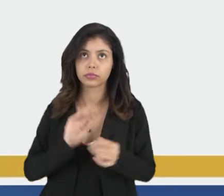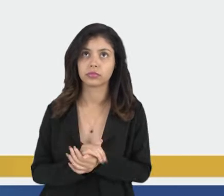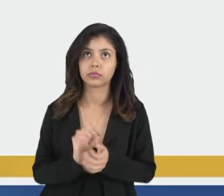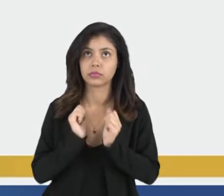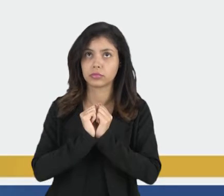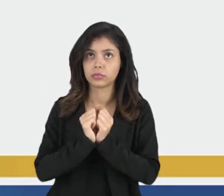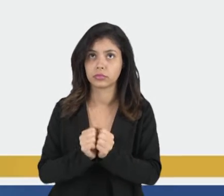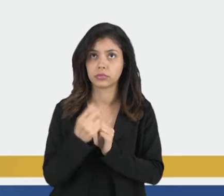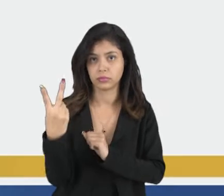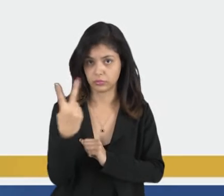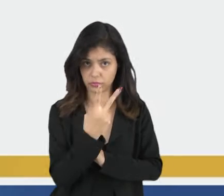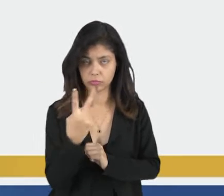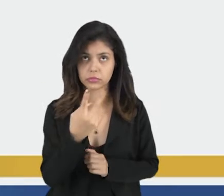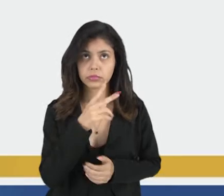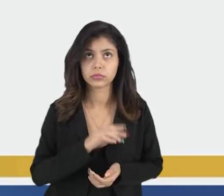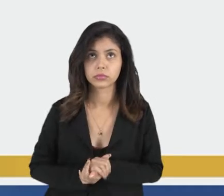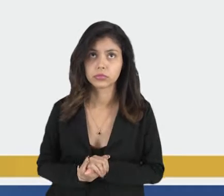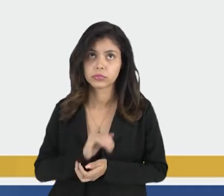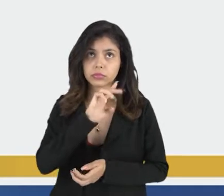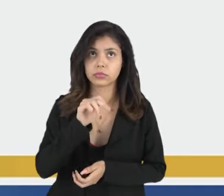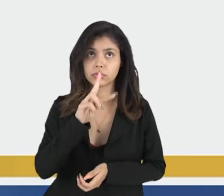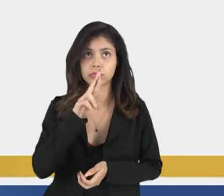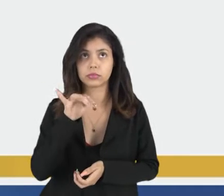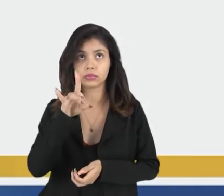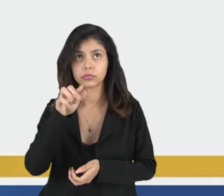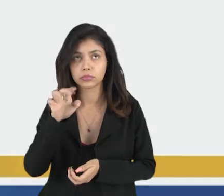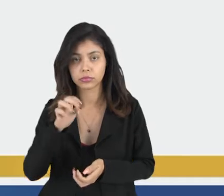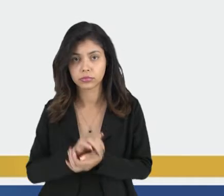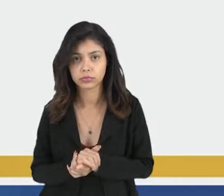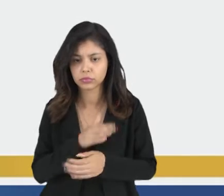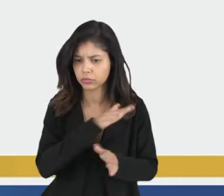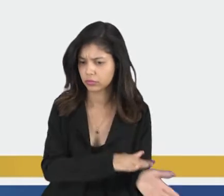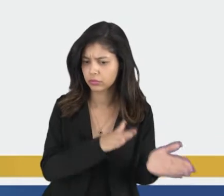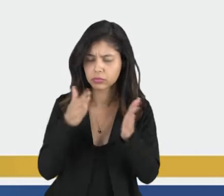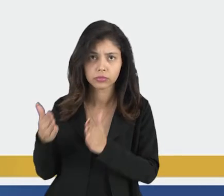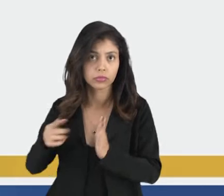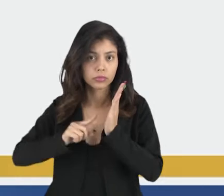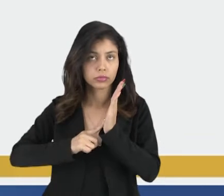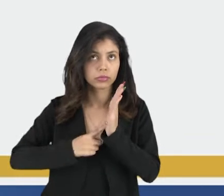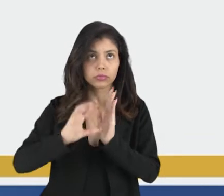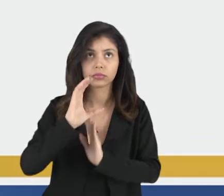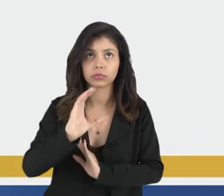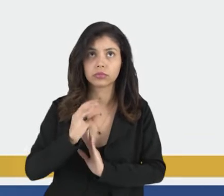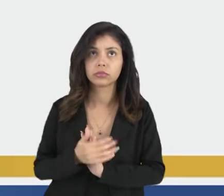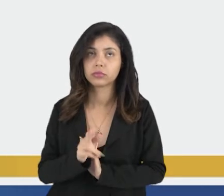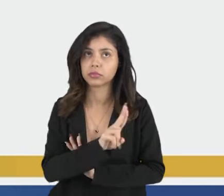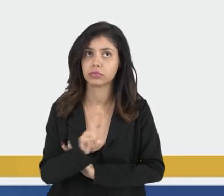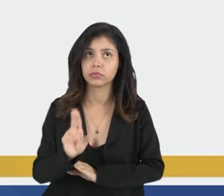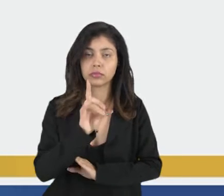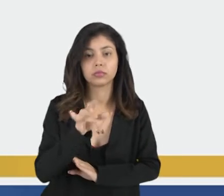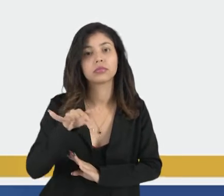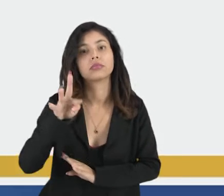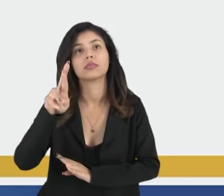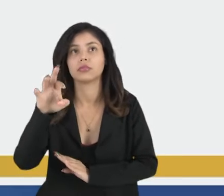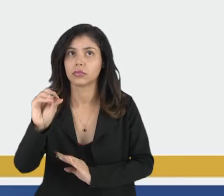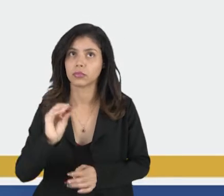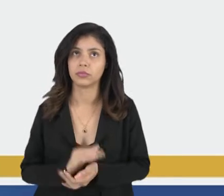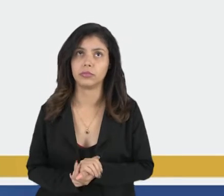une as duas extremidades da circunferência e passa pelo ponto C é chamado de